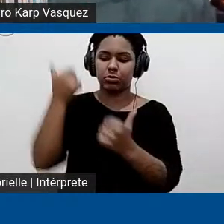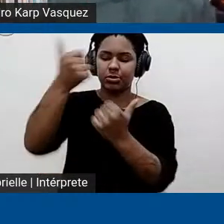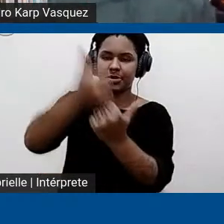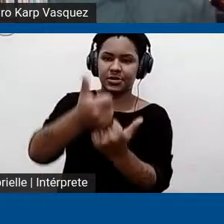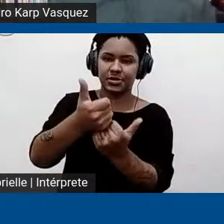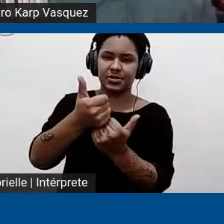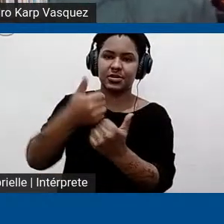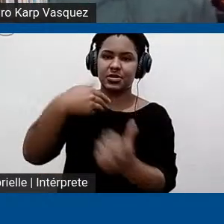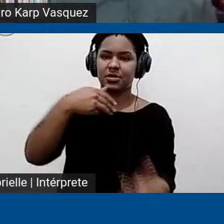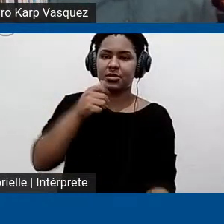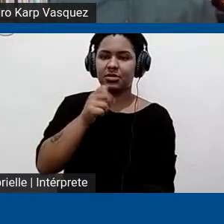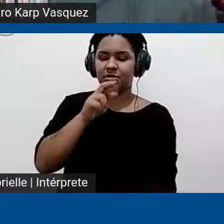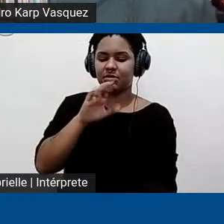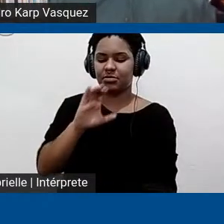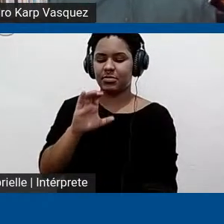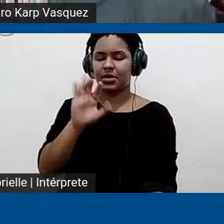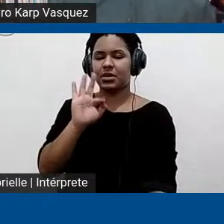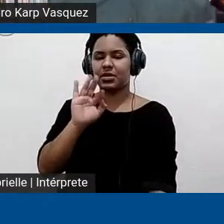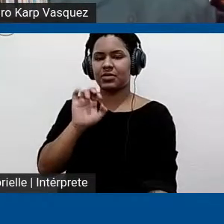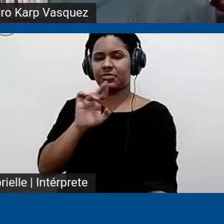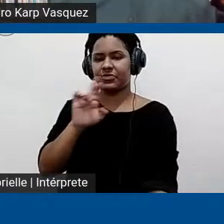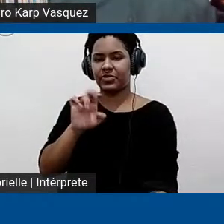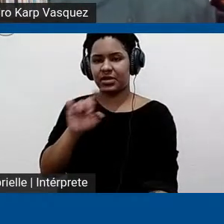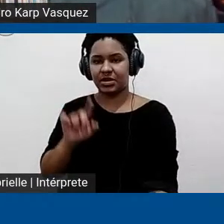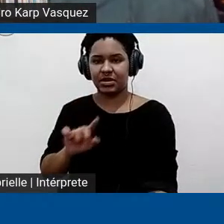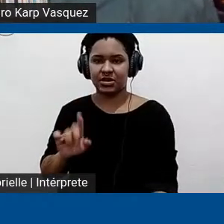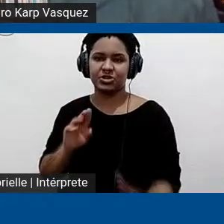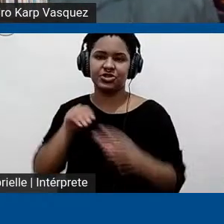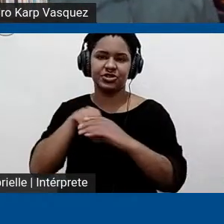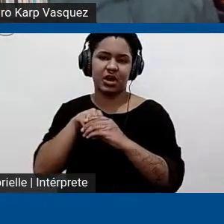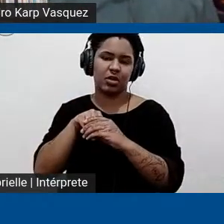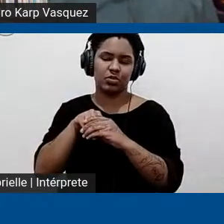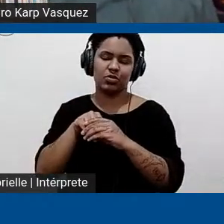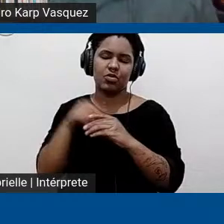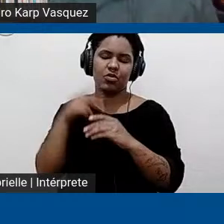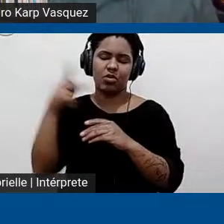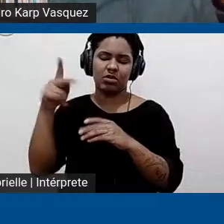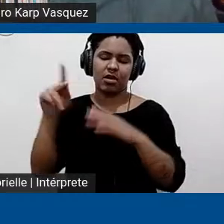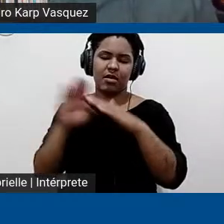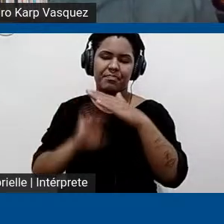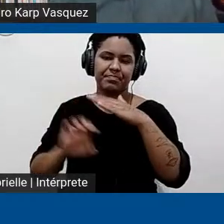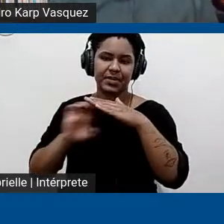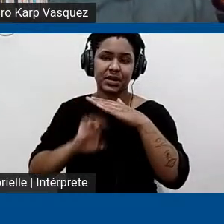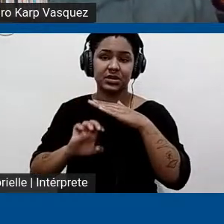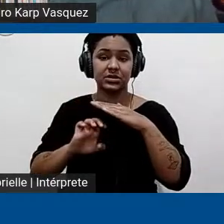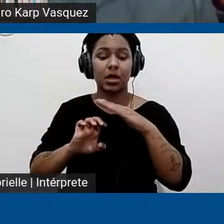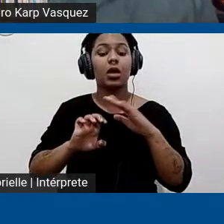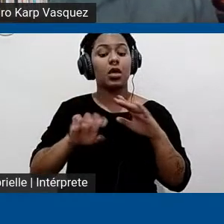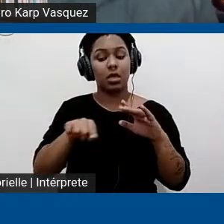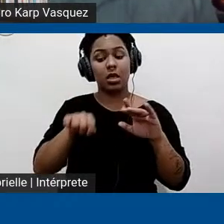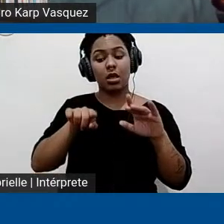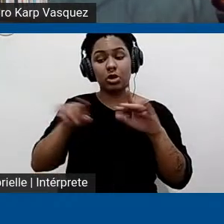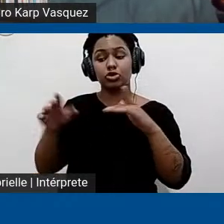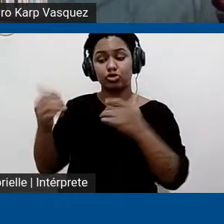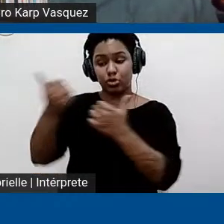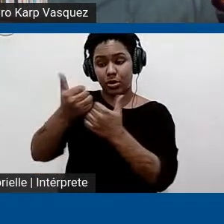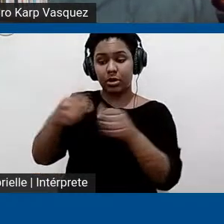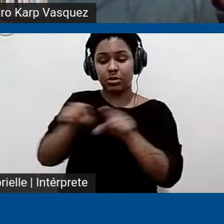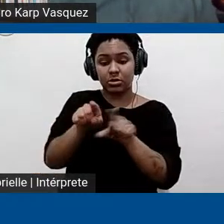Marco Ferreira na empresa, mas também eram fotógrafos que